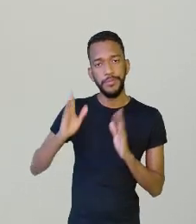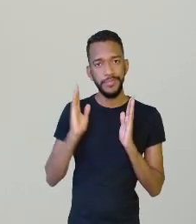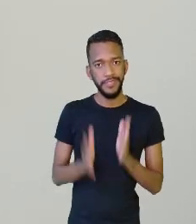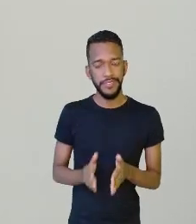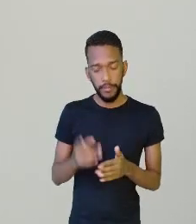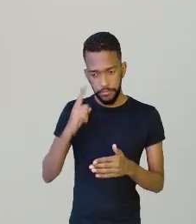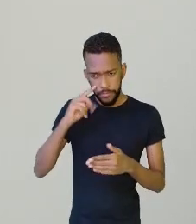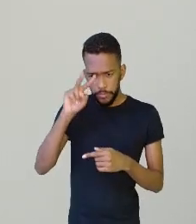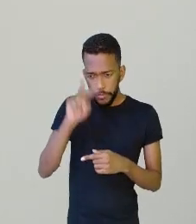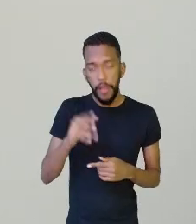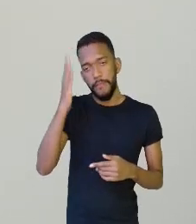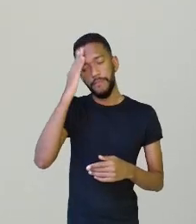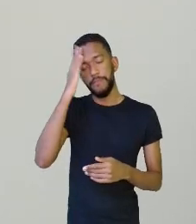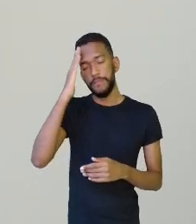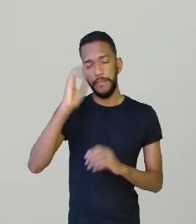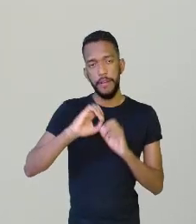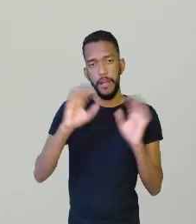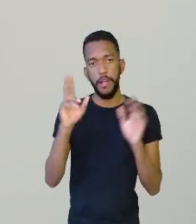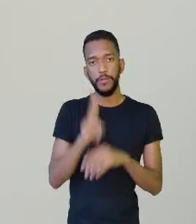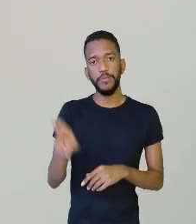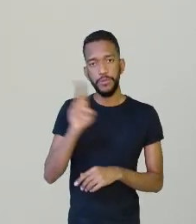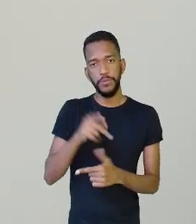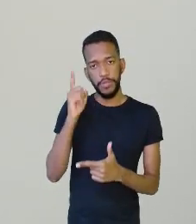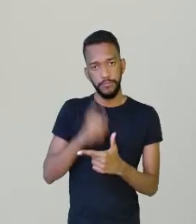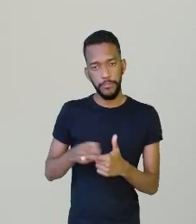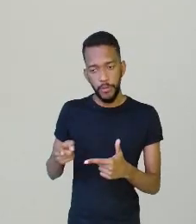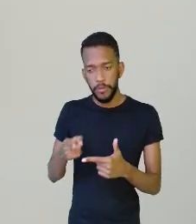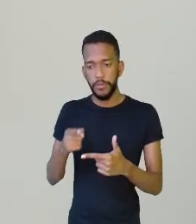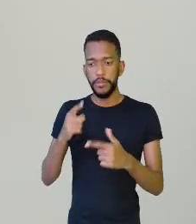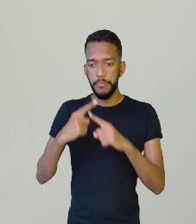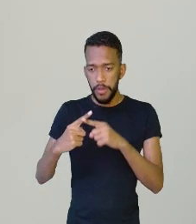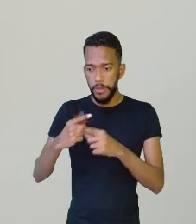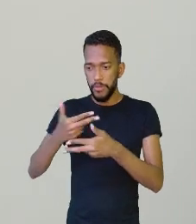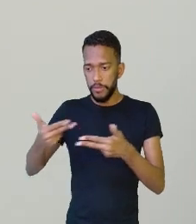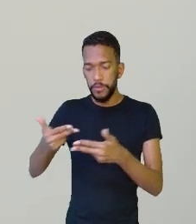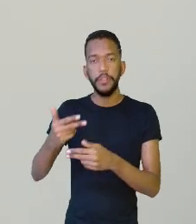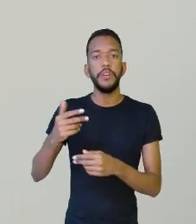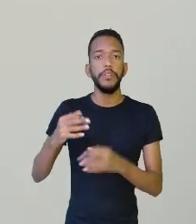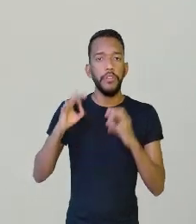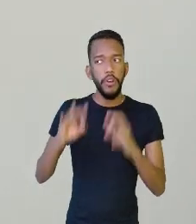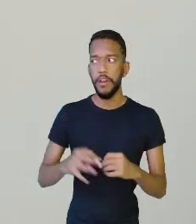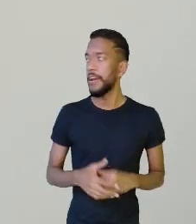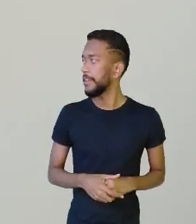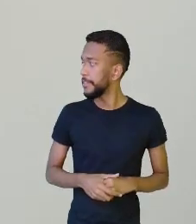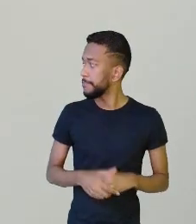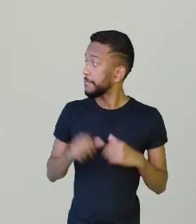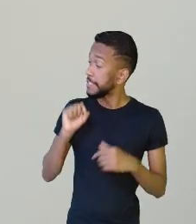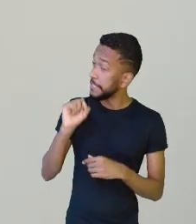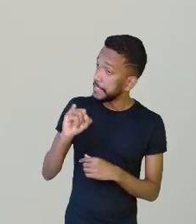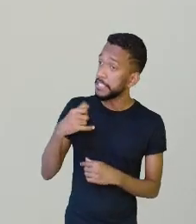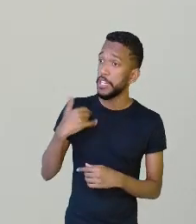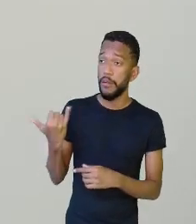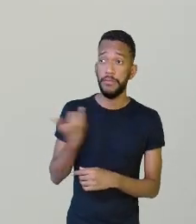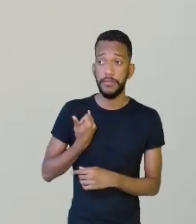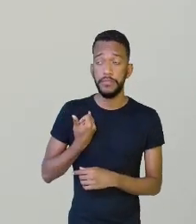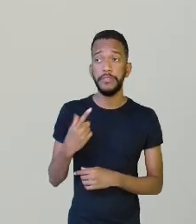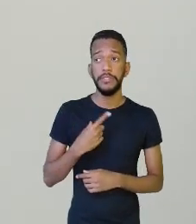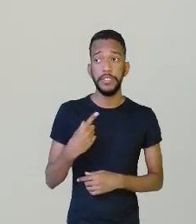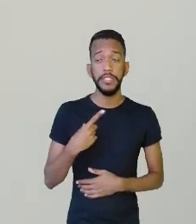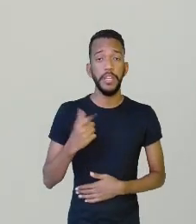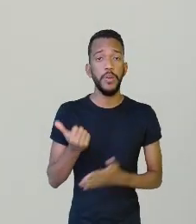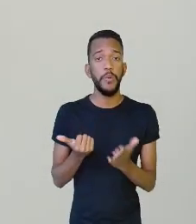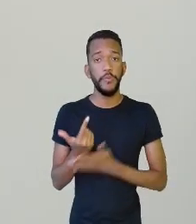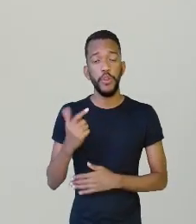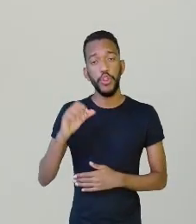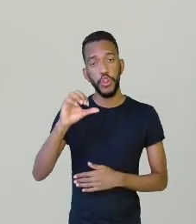Para quê? Para usar a operação correta. E aqui, se ele me disse que ele comprou os